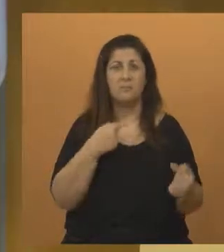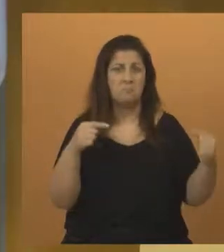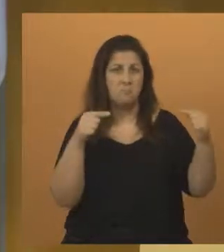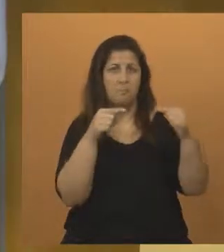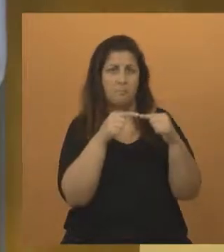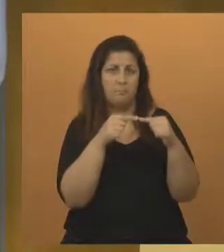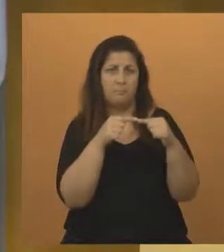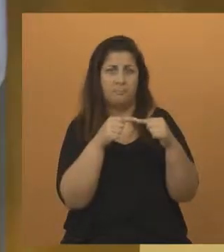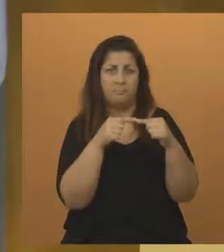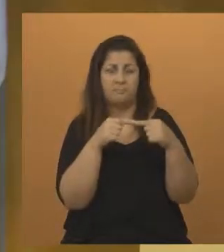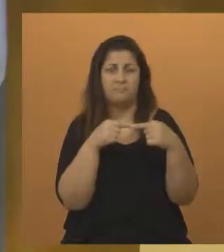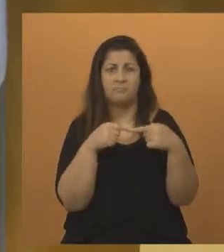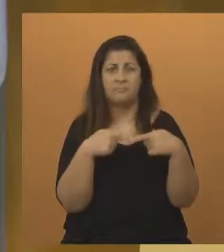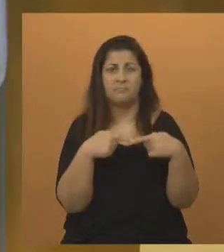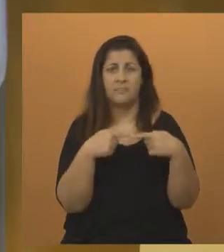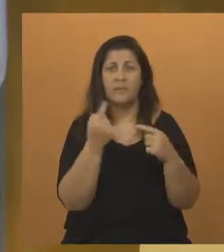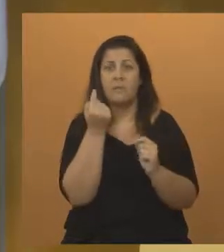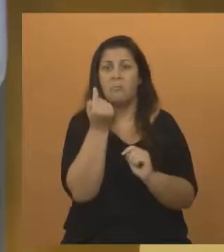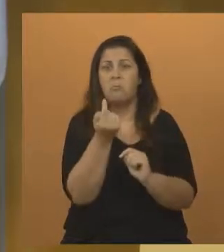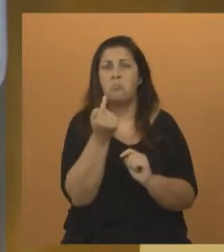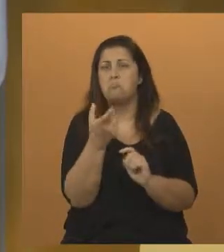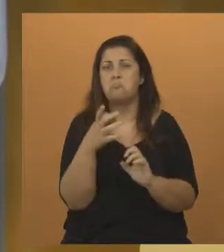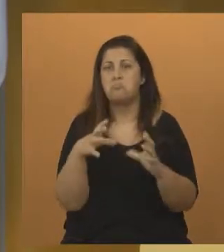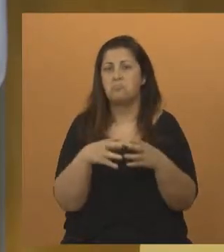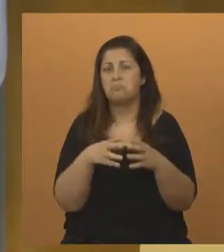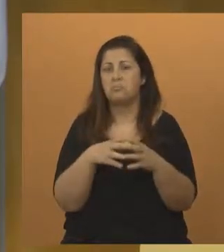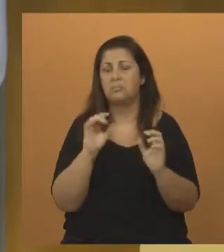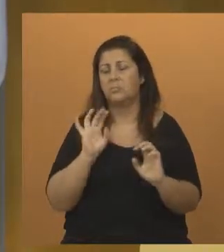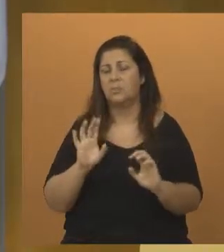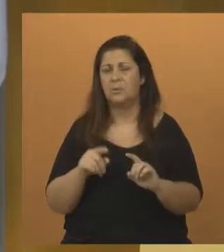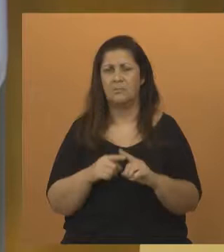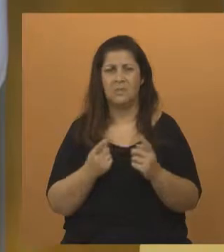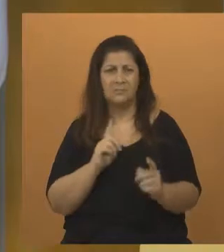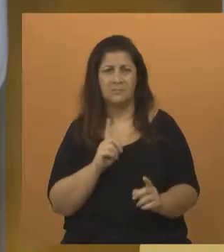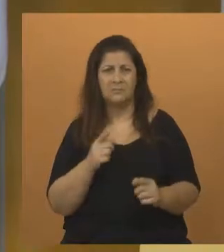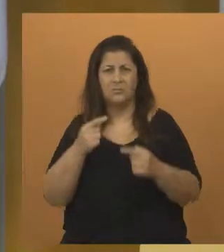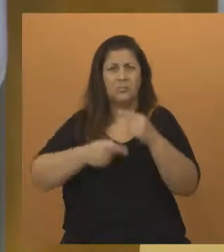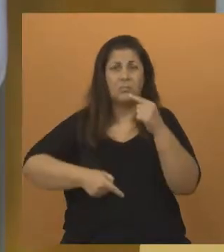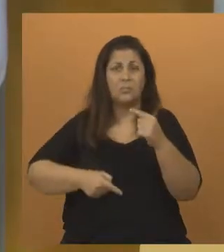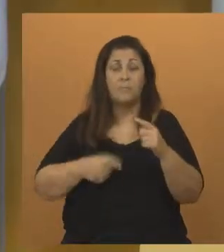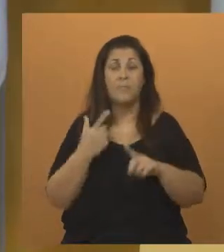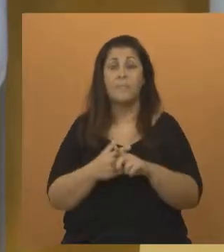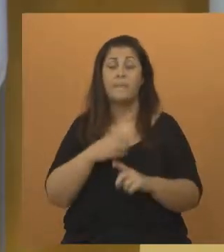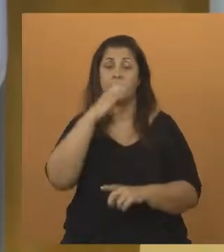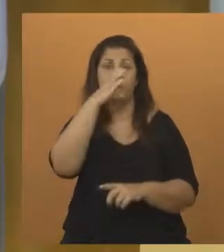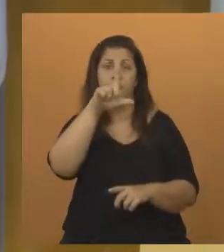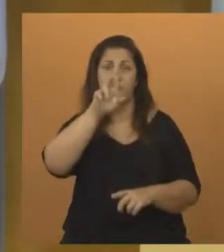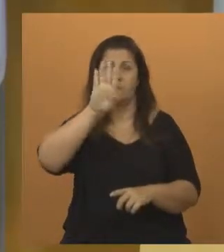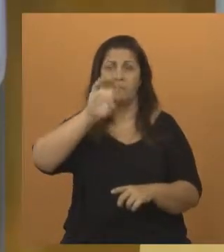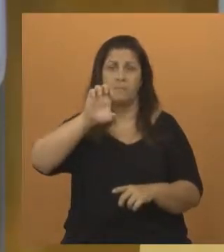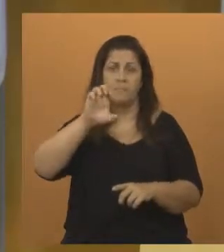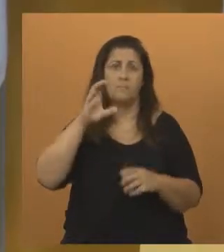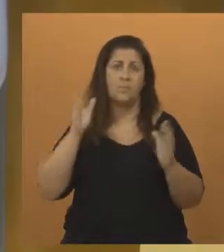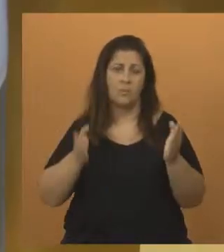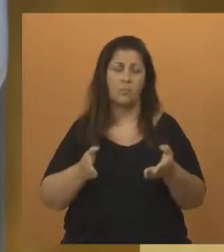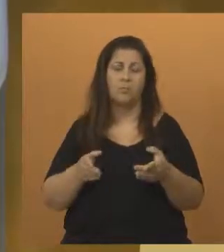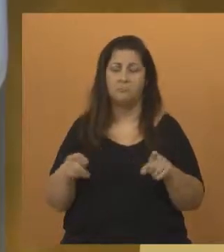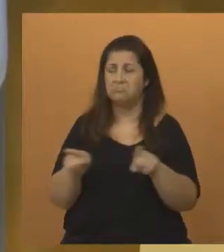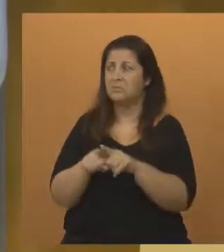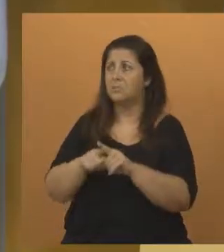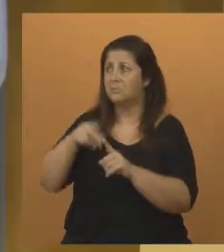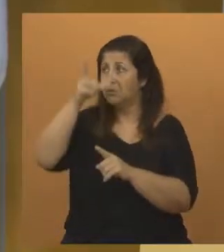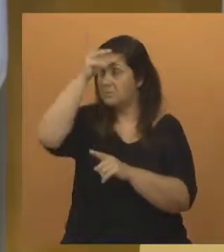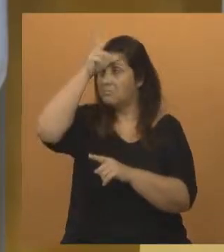benefício para uma categoria, e eu não considero assim, até porque os clubes hoje, né, e o prefeito falou muito bem, e eu quero aqui